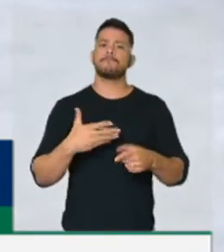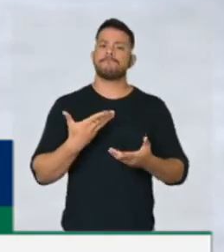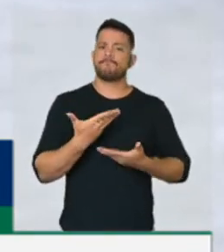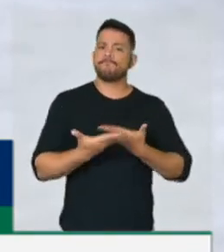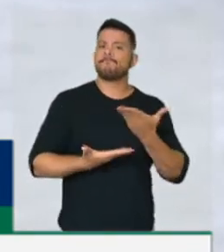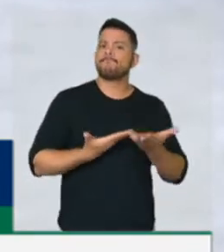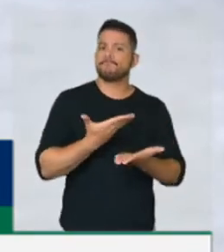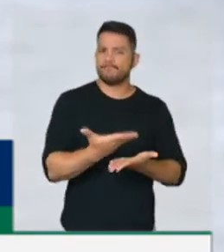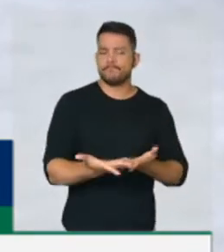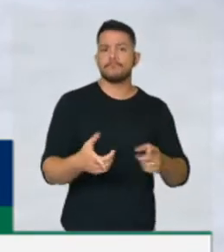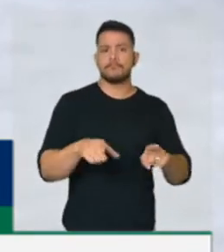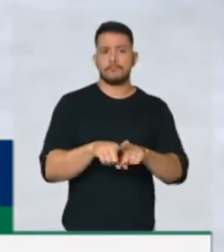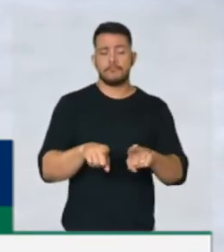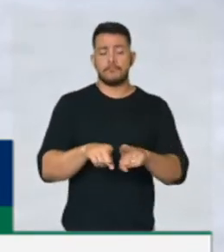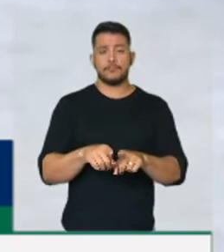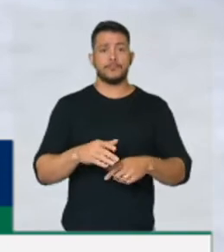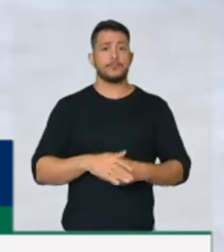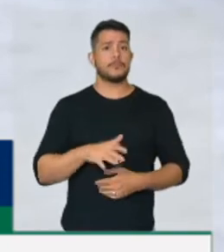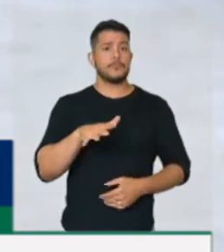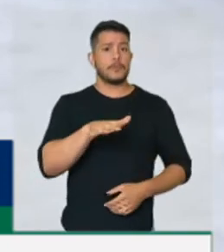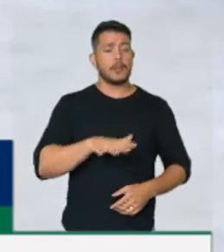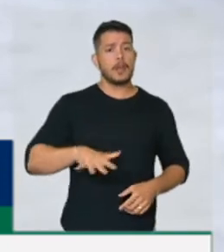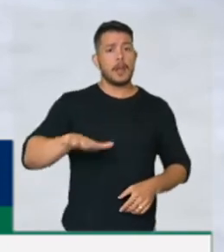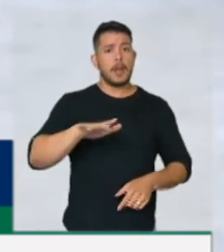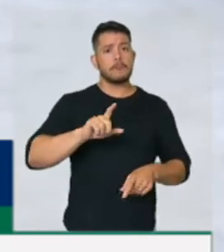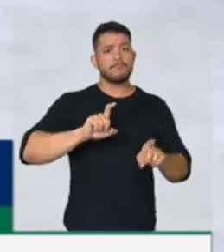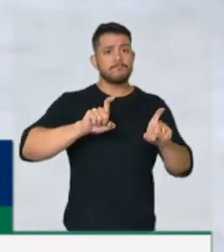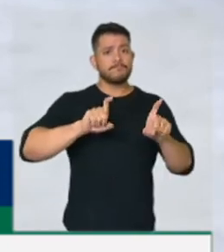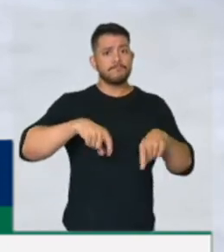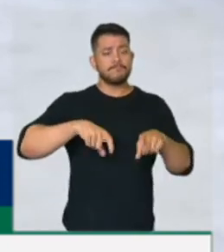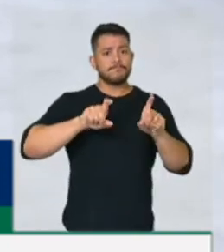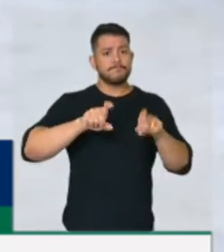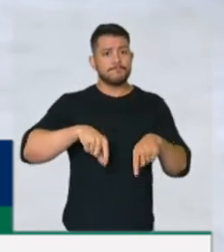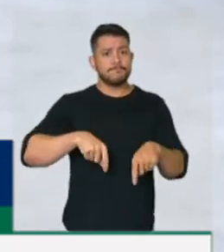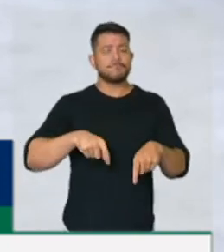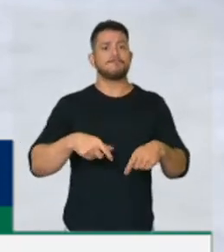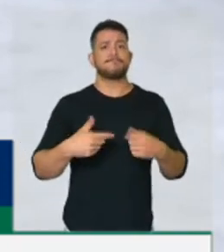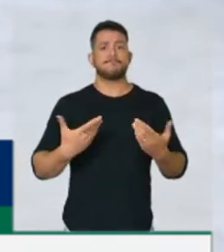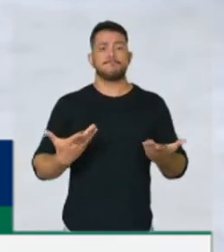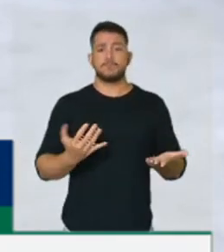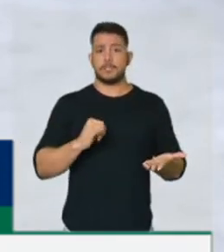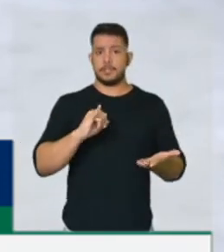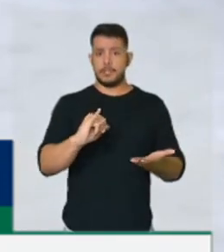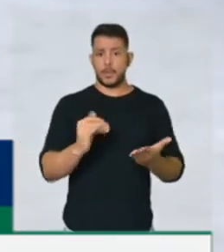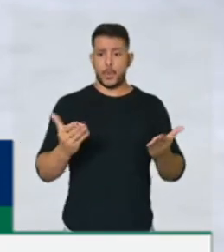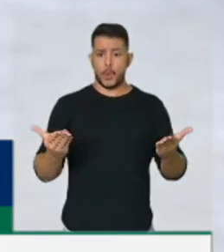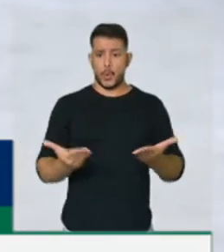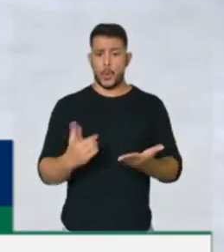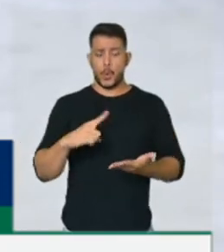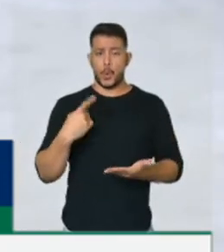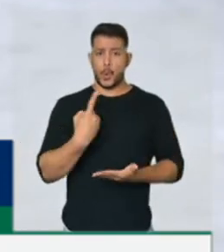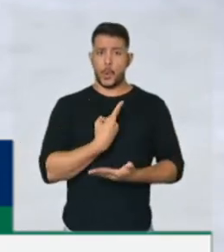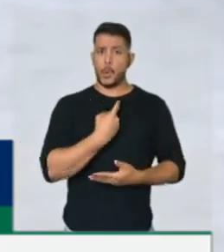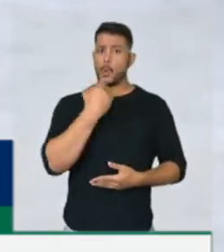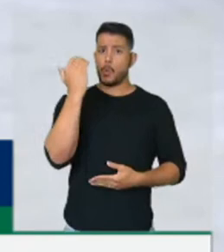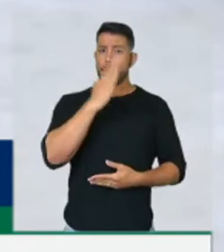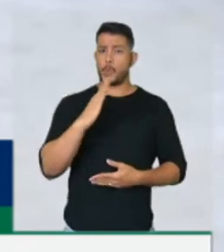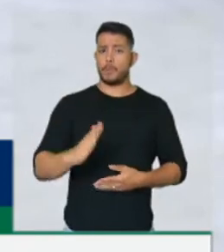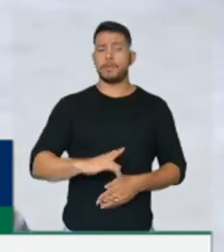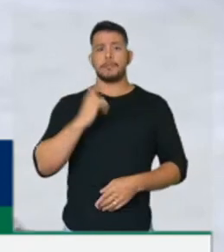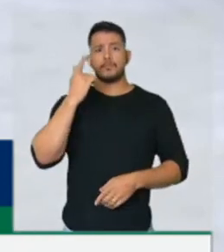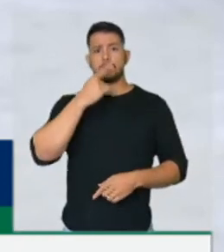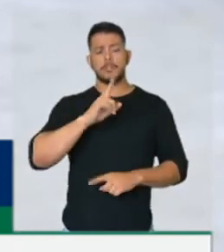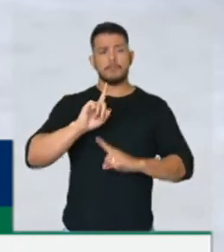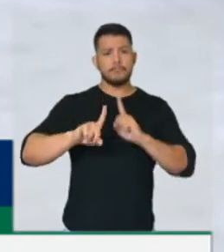essas famílias. O setor agrícola, presidente, se hoje nós, Brasil, estamos vencendo essa crise,